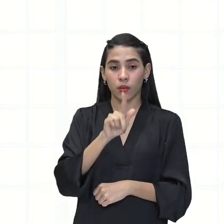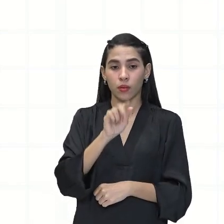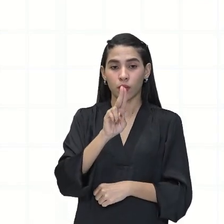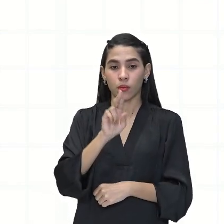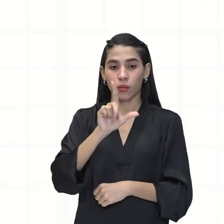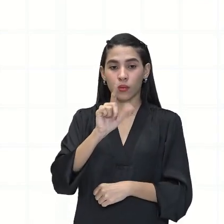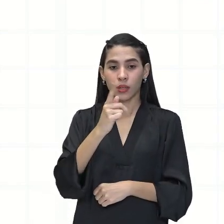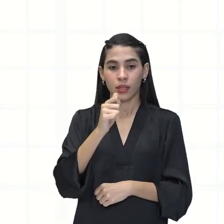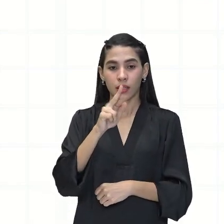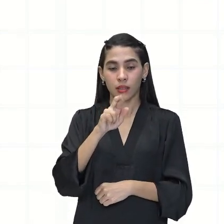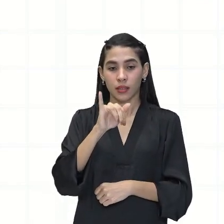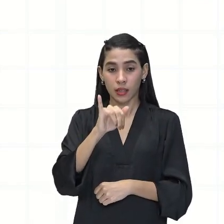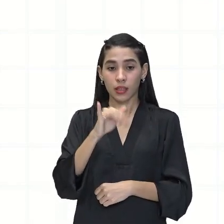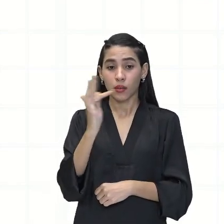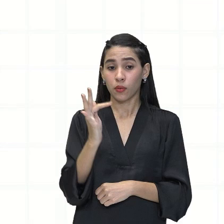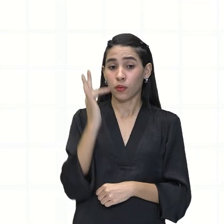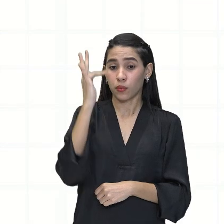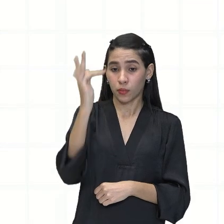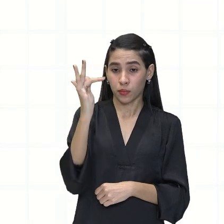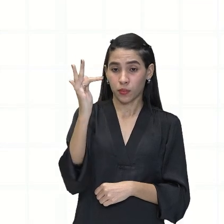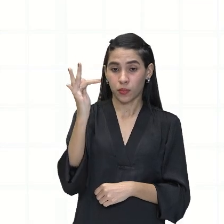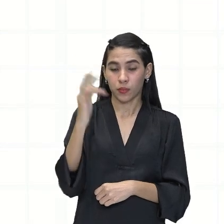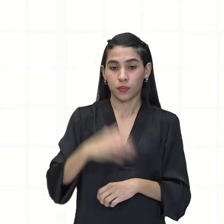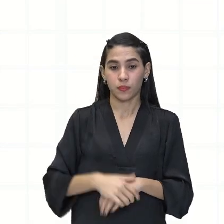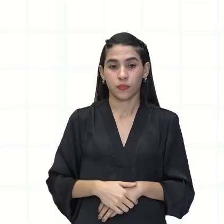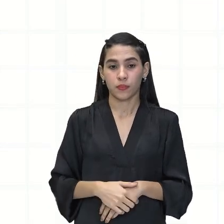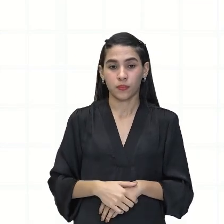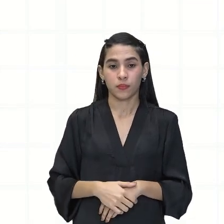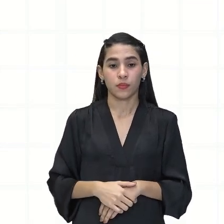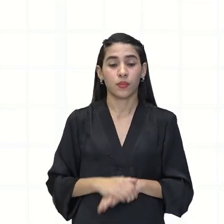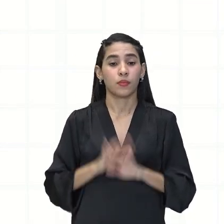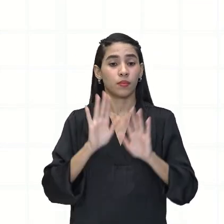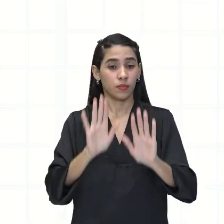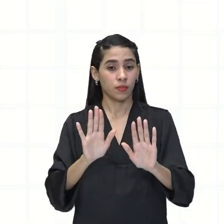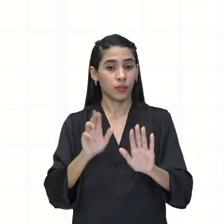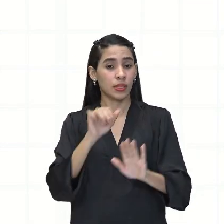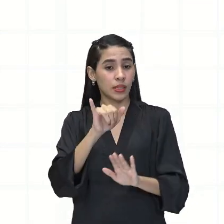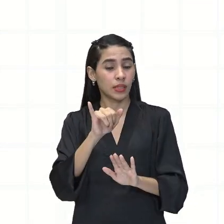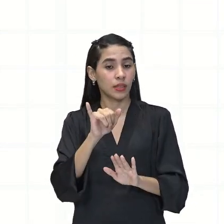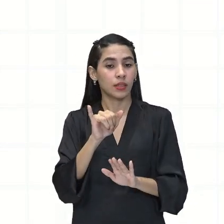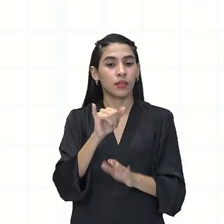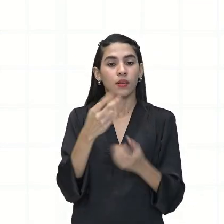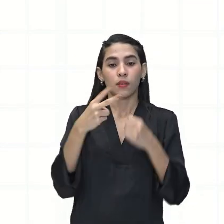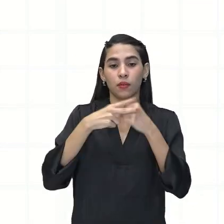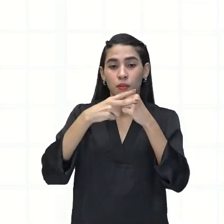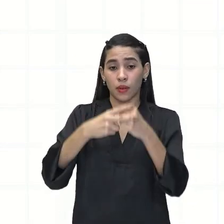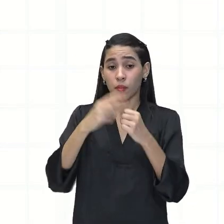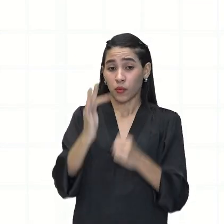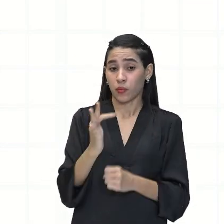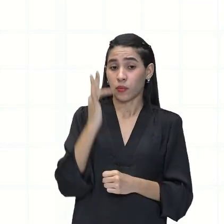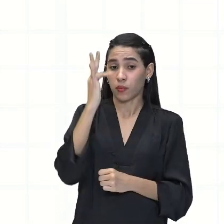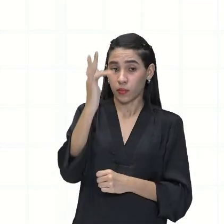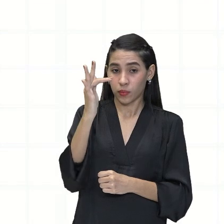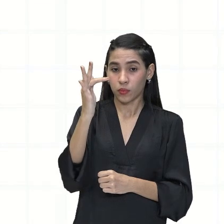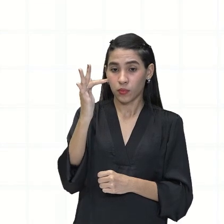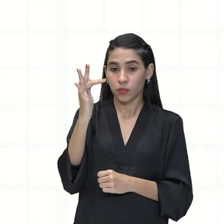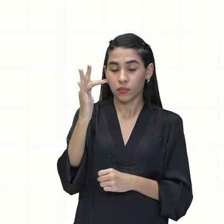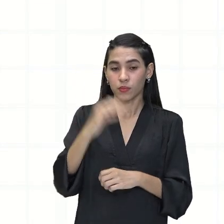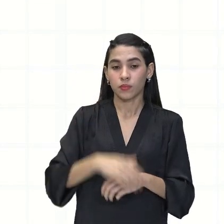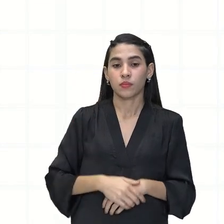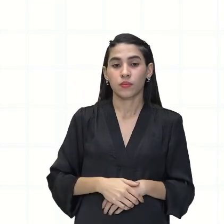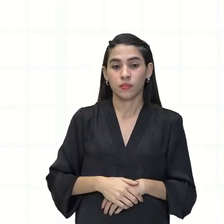futuro do presente. Opa, professora, a senhora disse que se o verbo está no futuro do presente ou futuro do